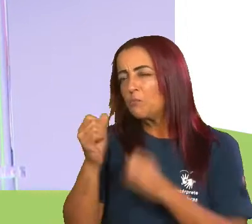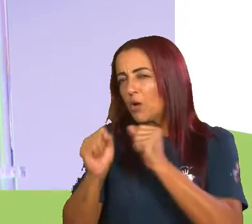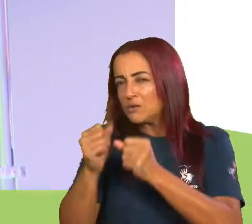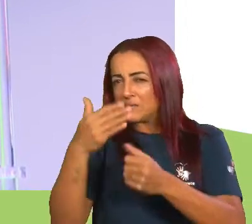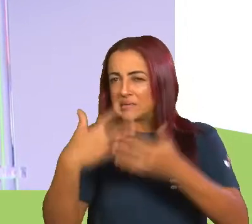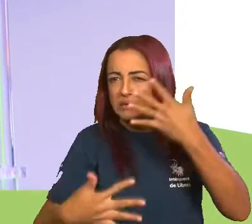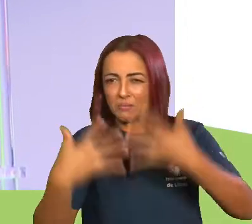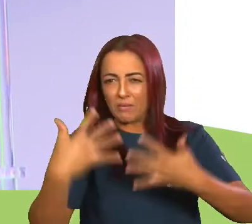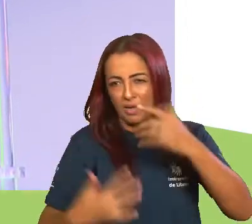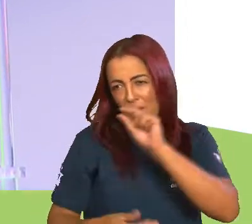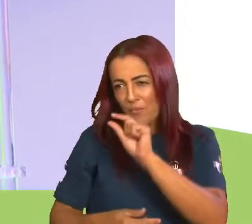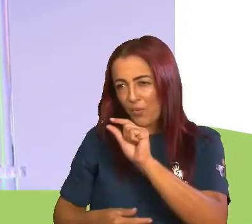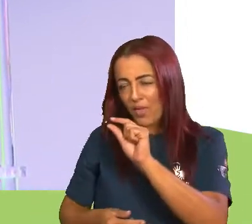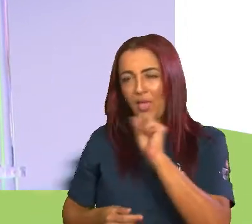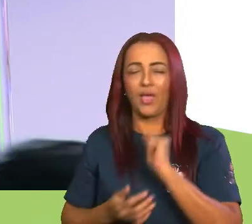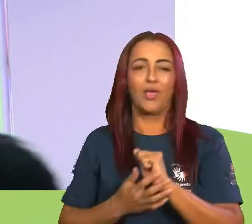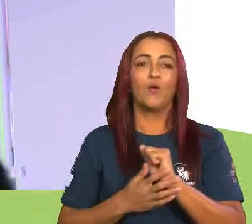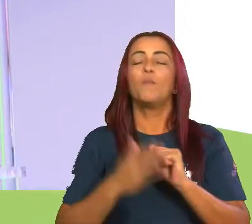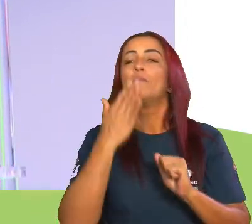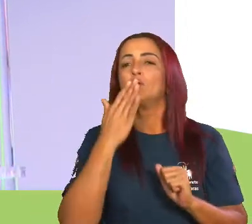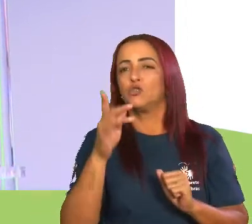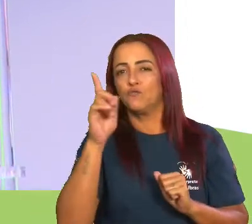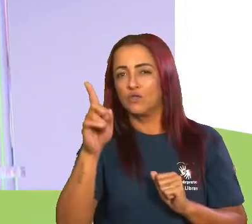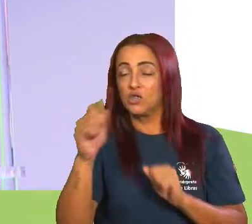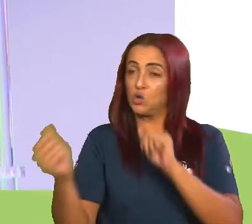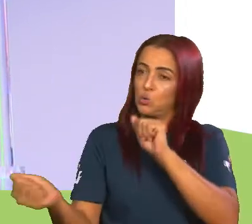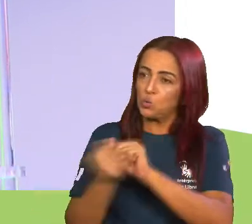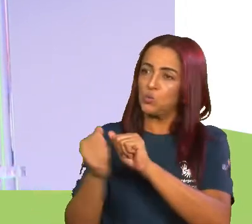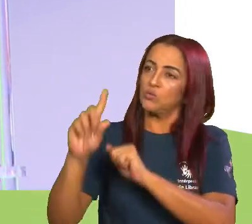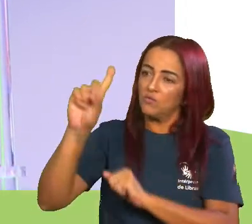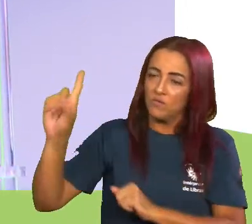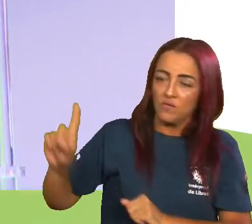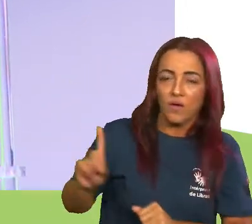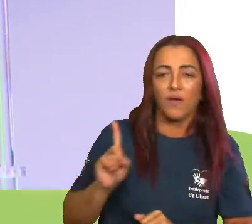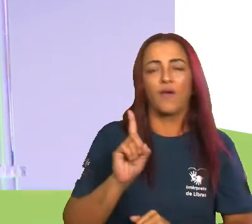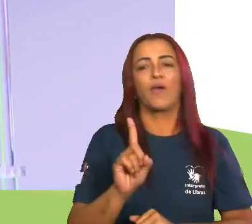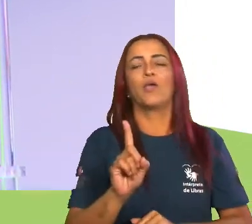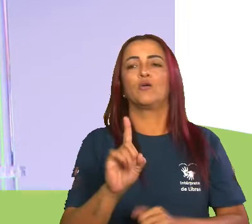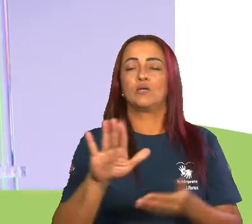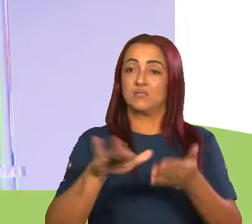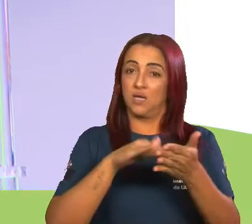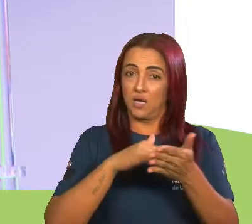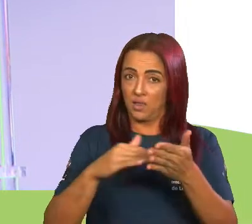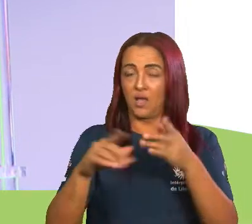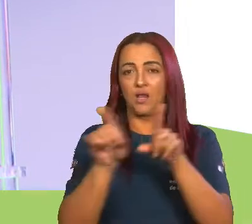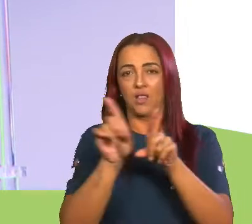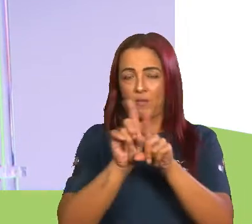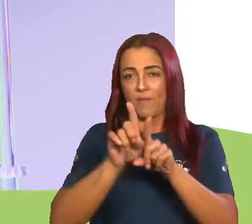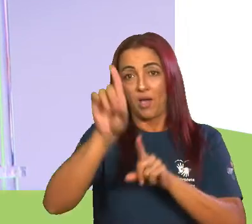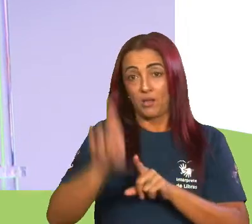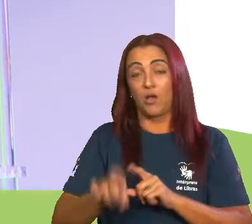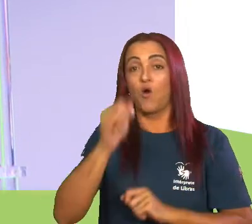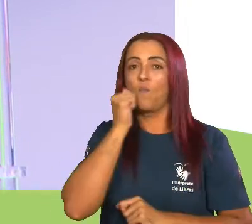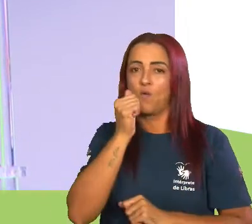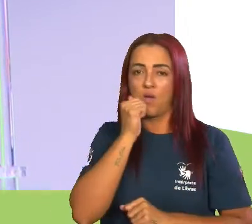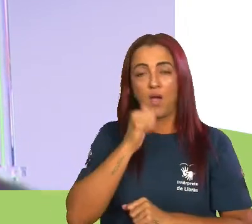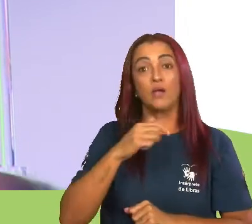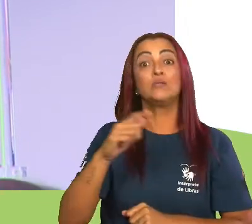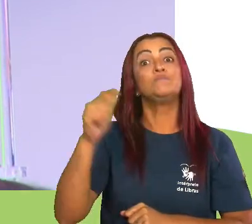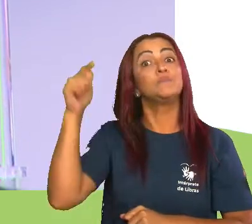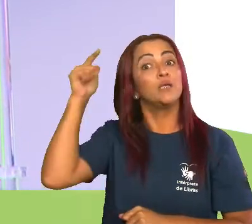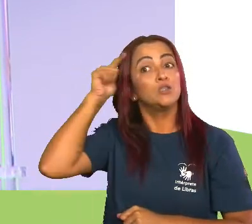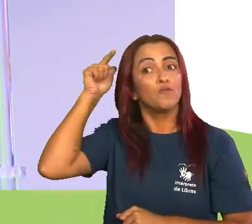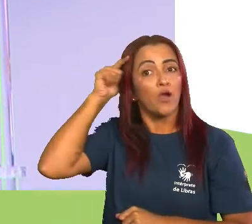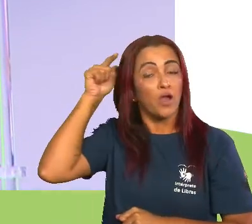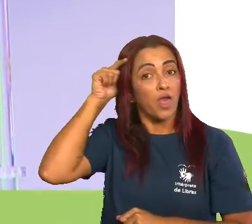o seu jantar rapidinho e pedir para que você venha junto aqui ao palco, junto à secretária da Pessoa com Deficiência da cidade de São Paulo, a senhora